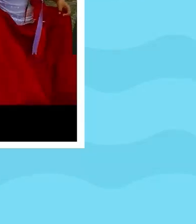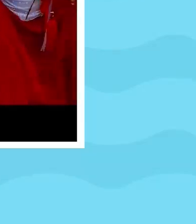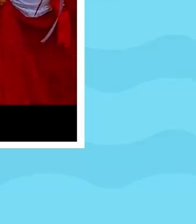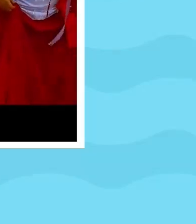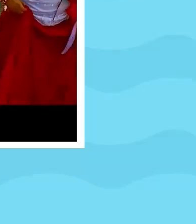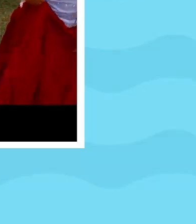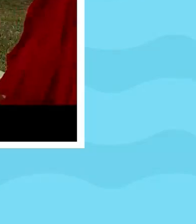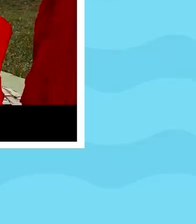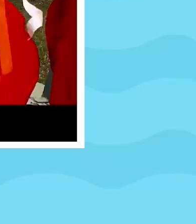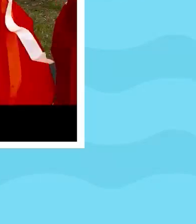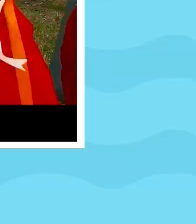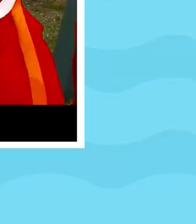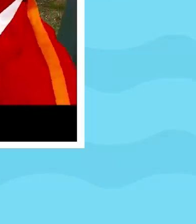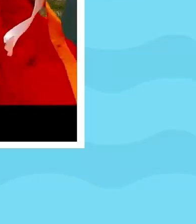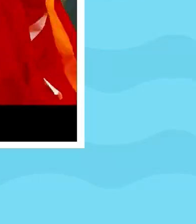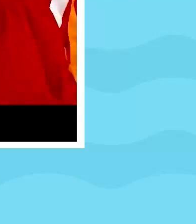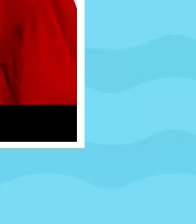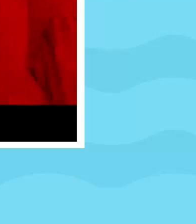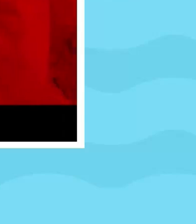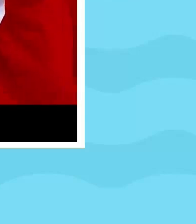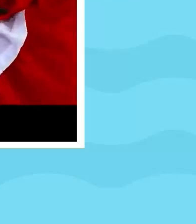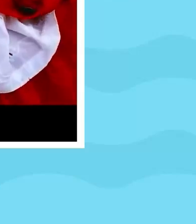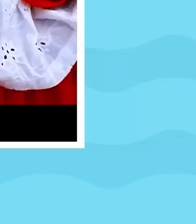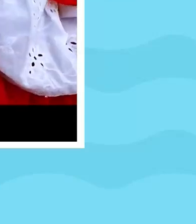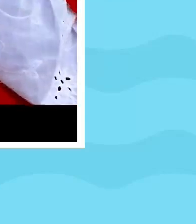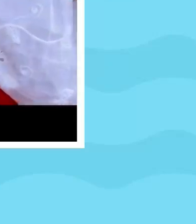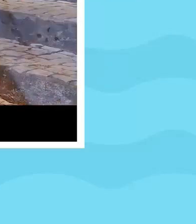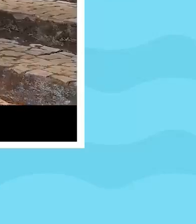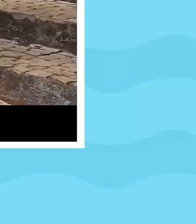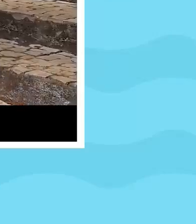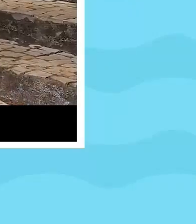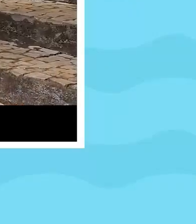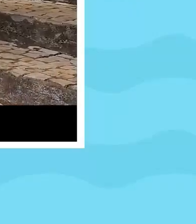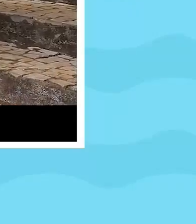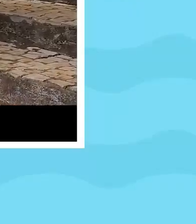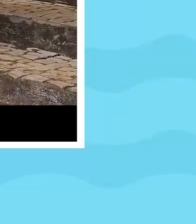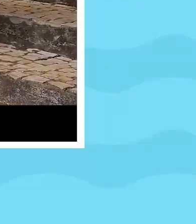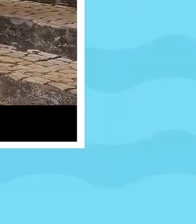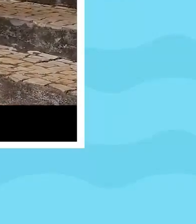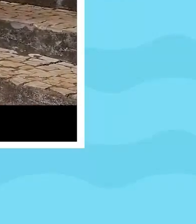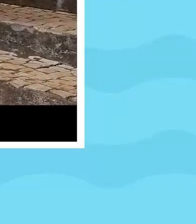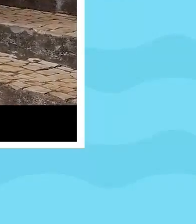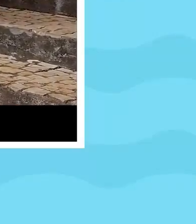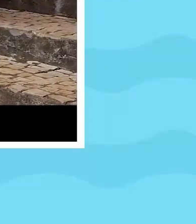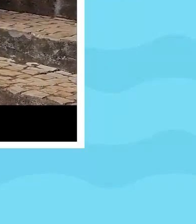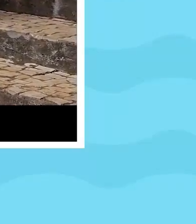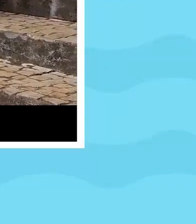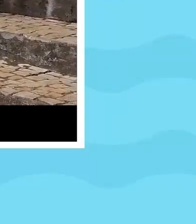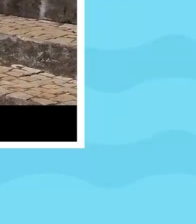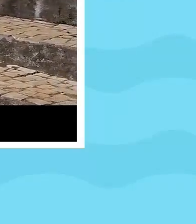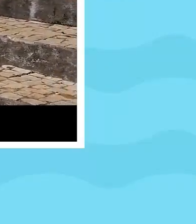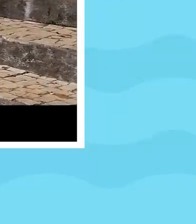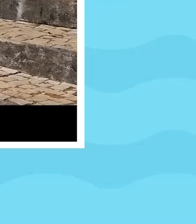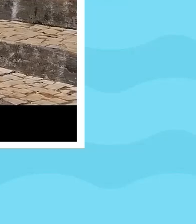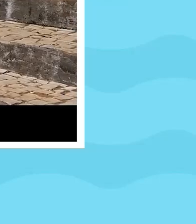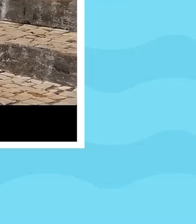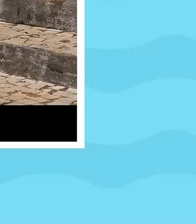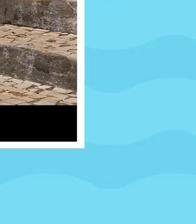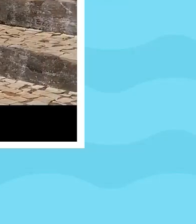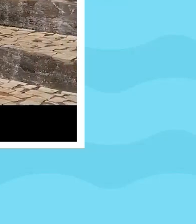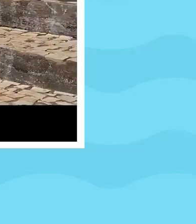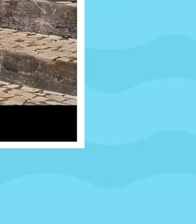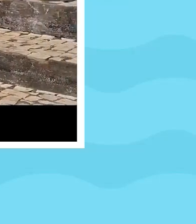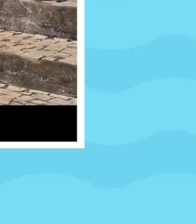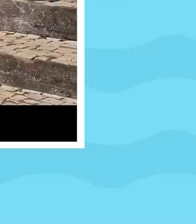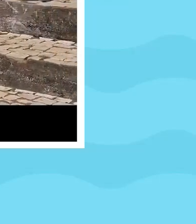no ar, todos juntos seguindo tua luz,